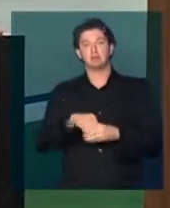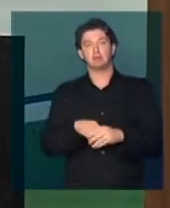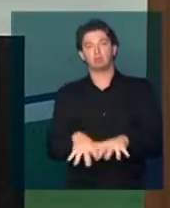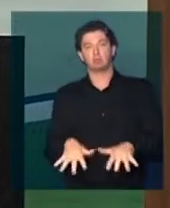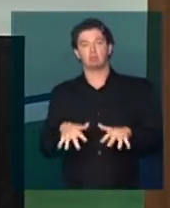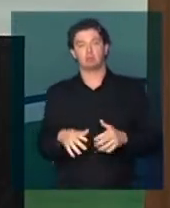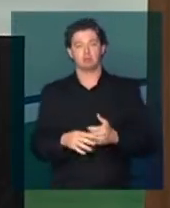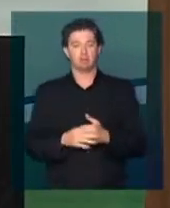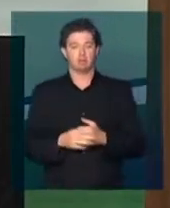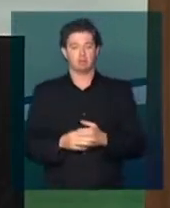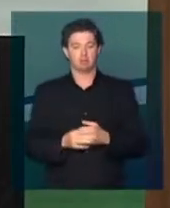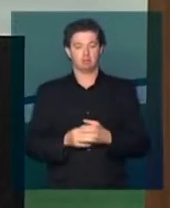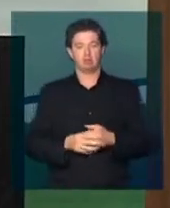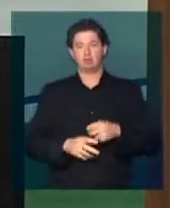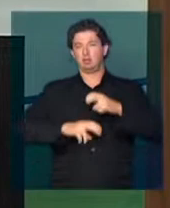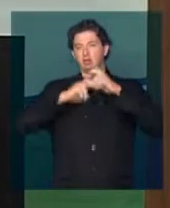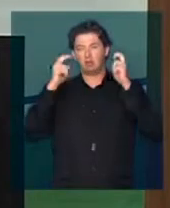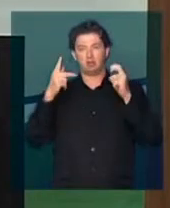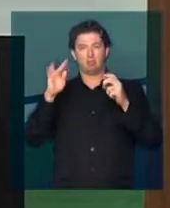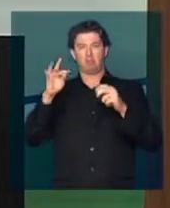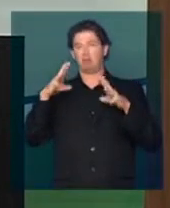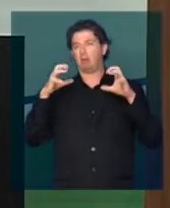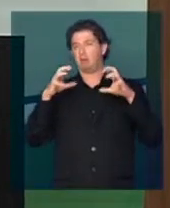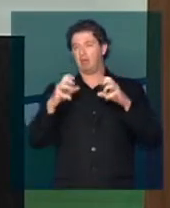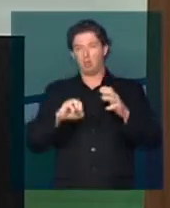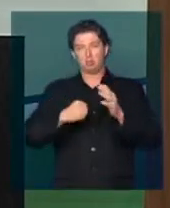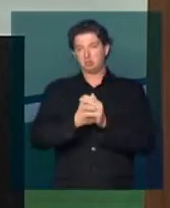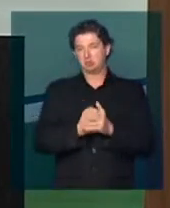plenário. Foi muita grita, o PT brigou muito,